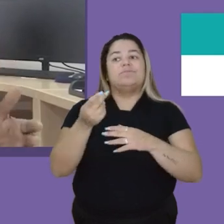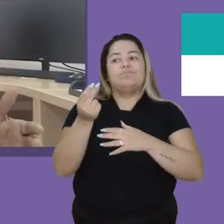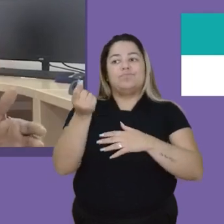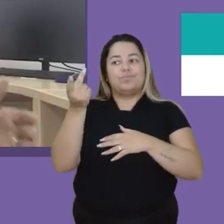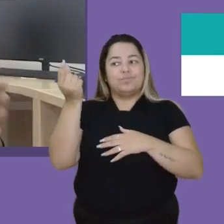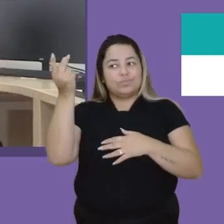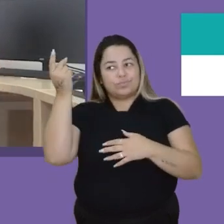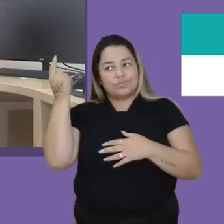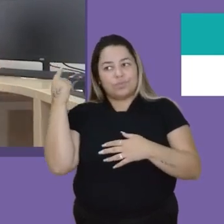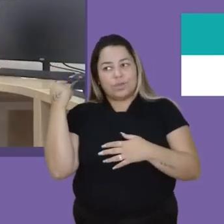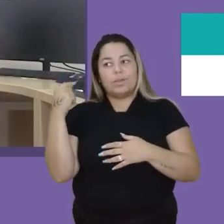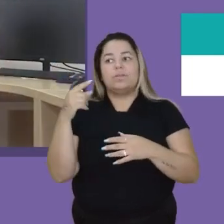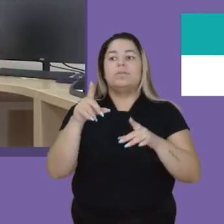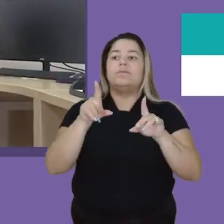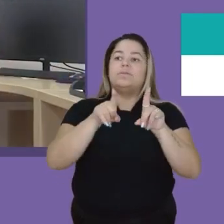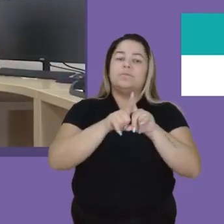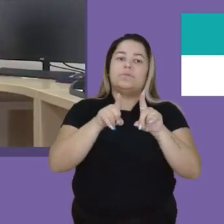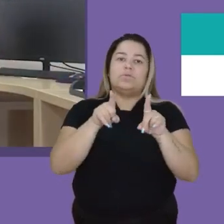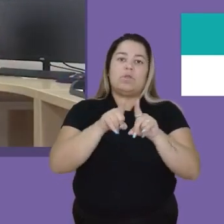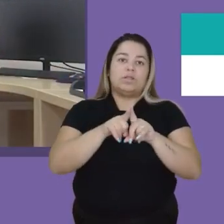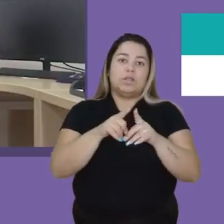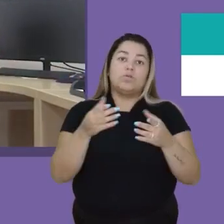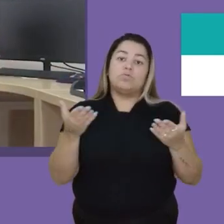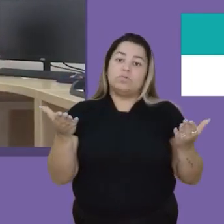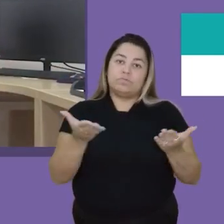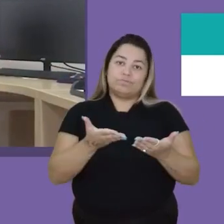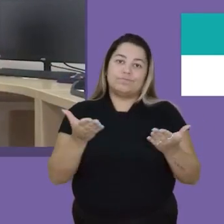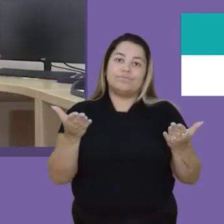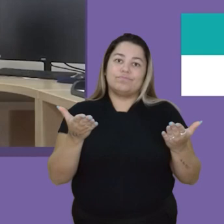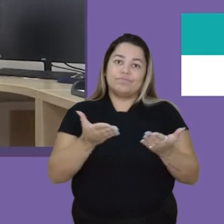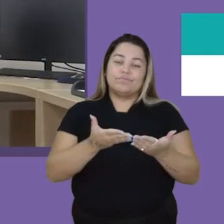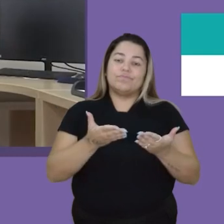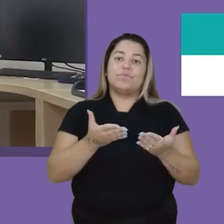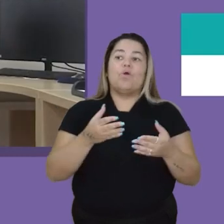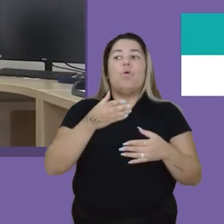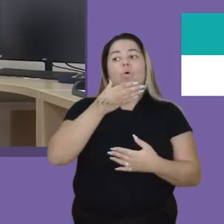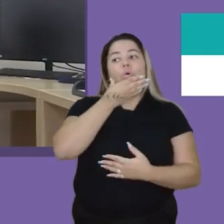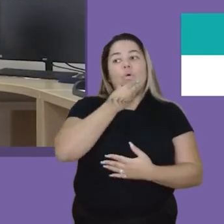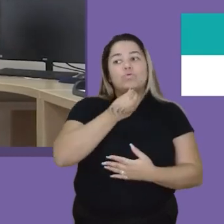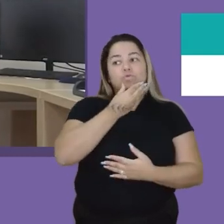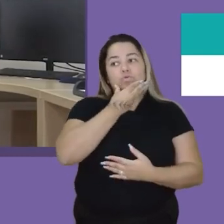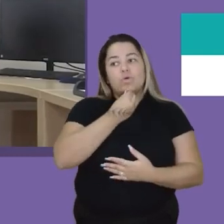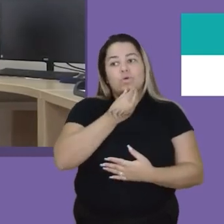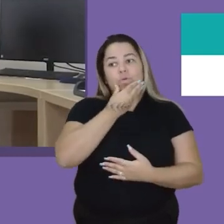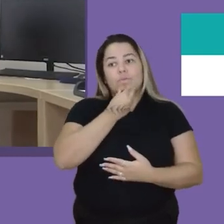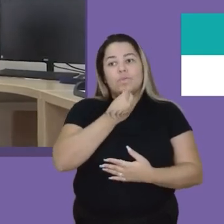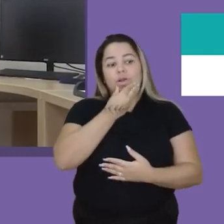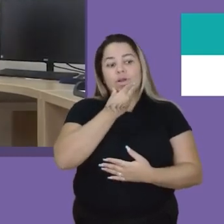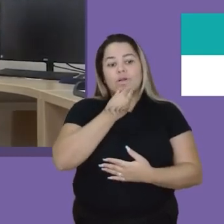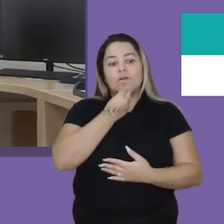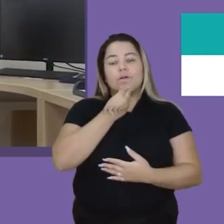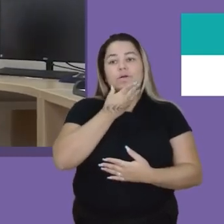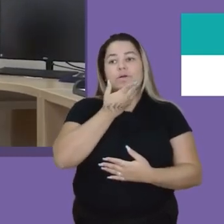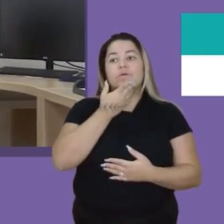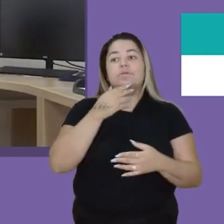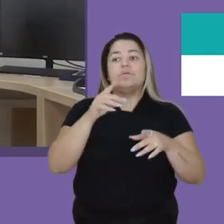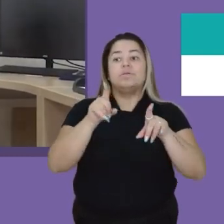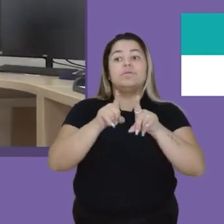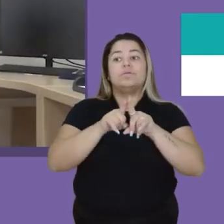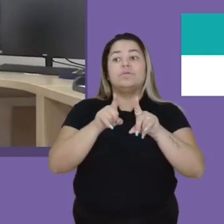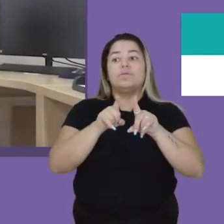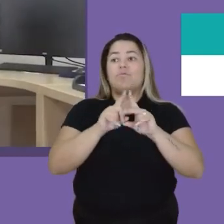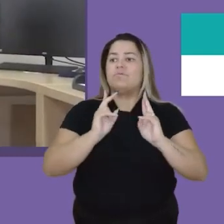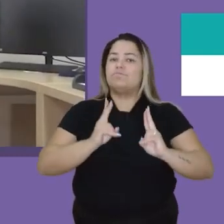aquela época até nos dias de hoje, os homens do poder